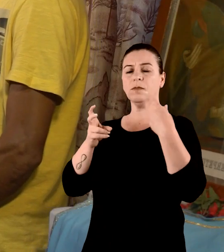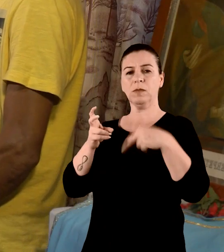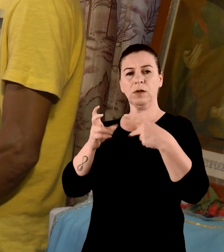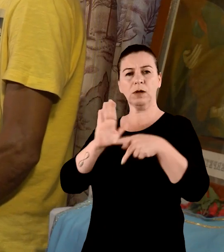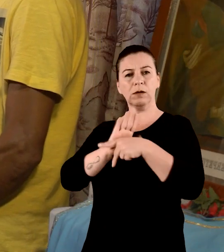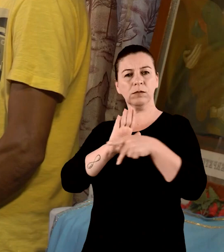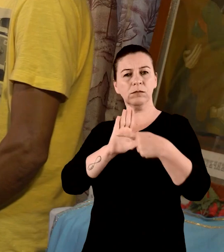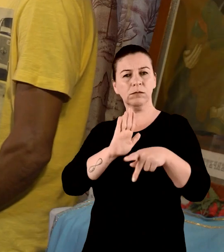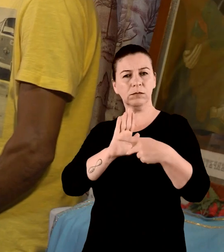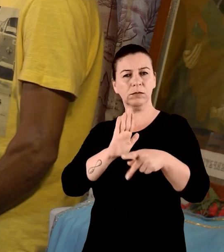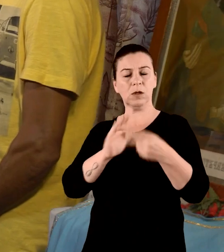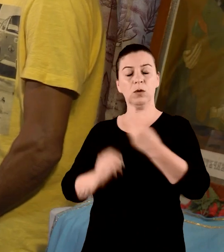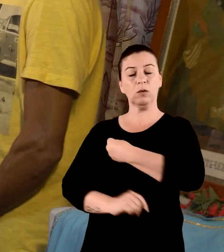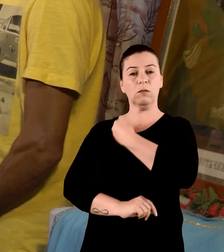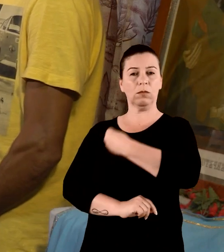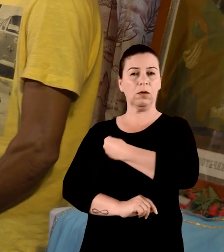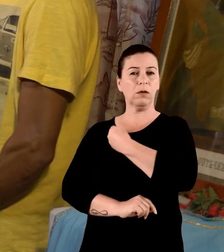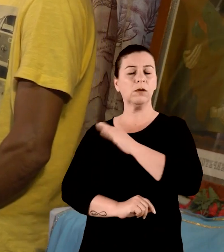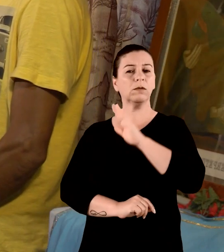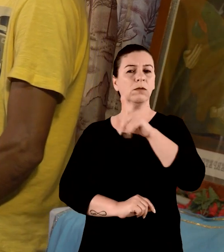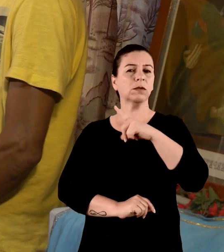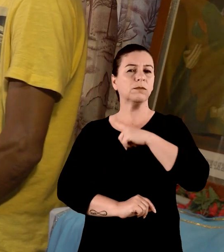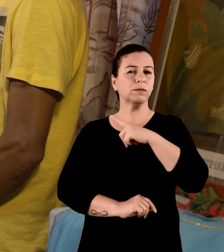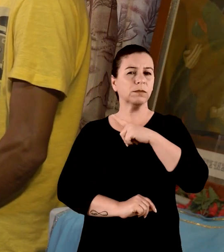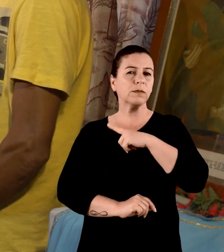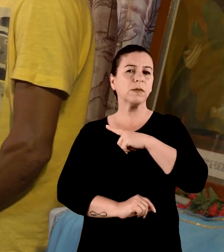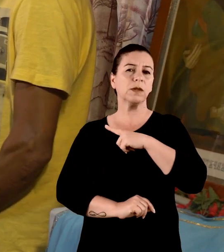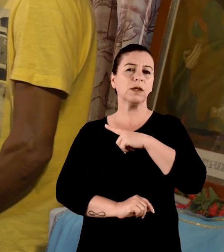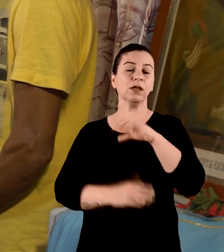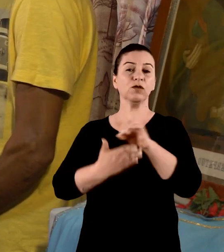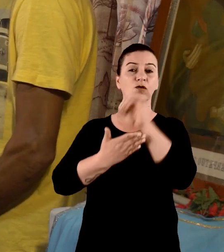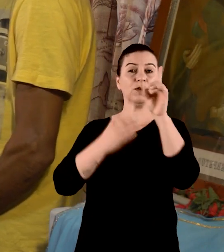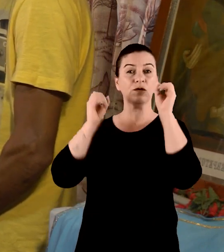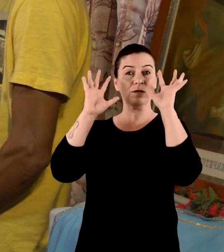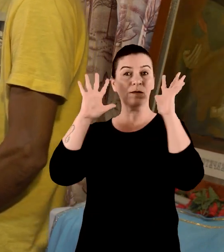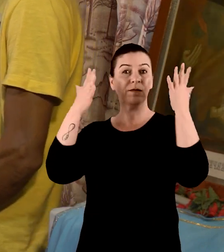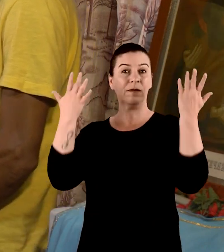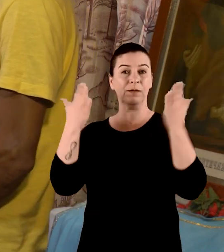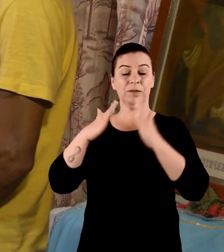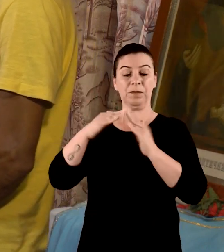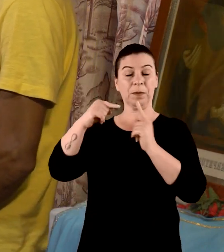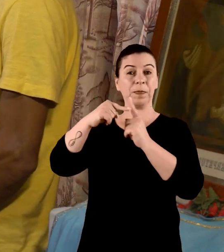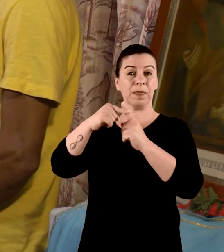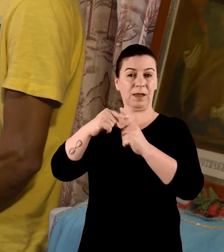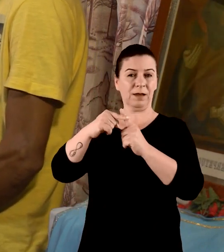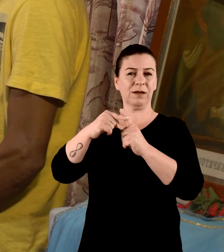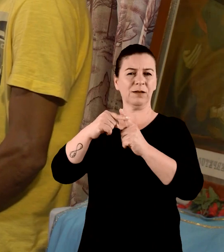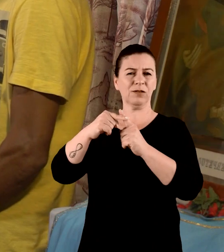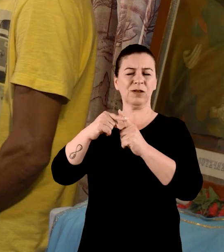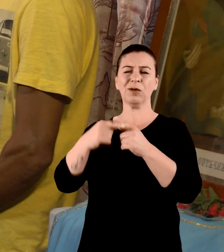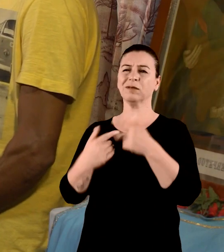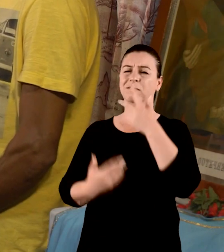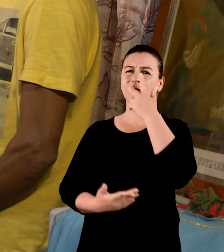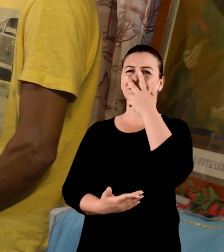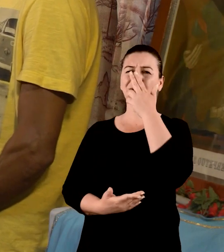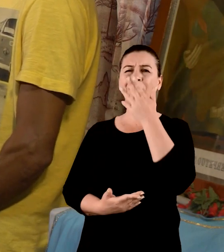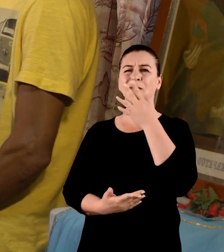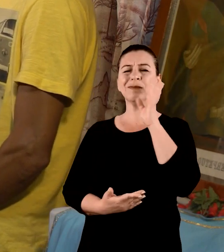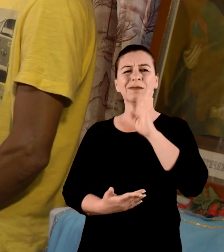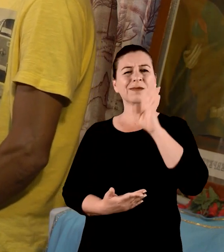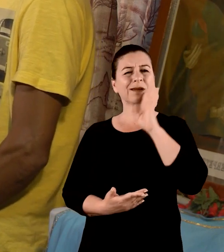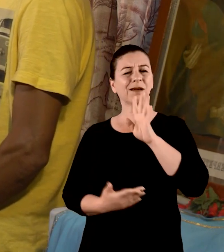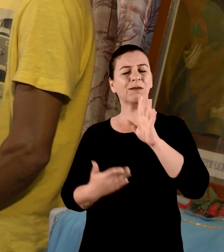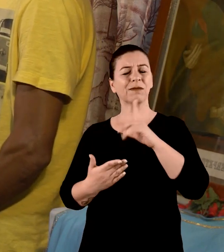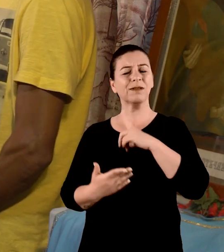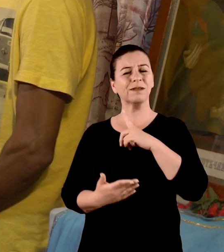observo aqui mesmo, né, onde eu moro, quando tem os dias de festa da igreja, né? Eu acho tão